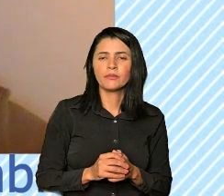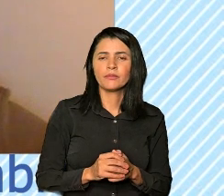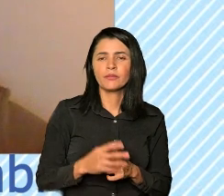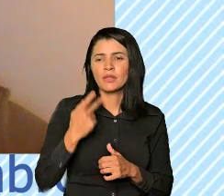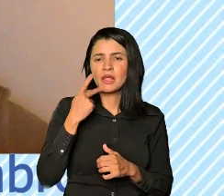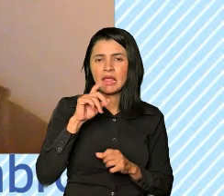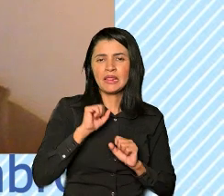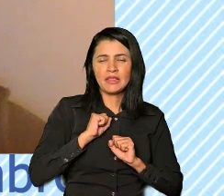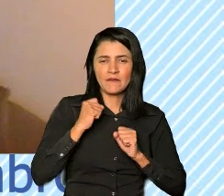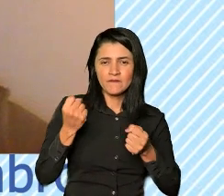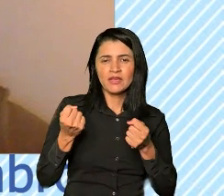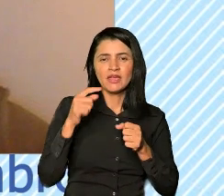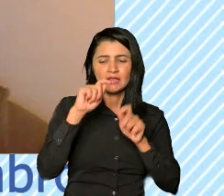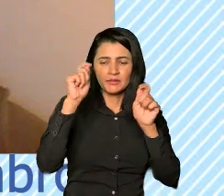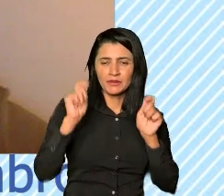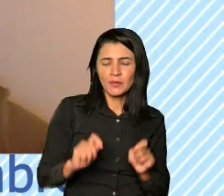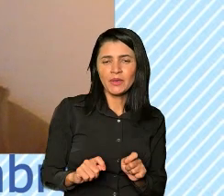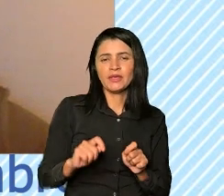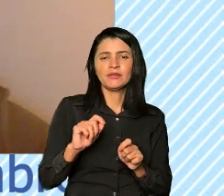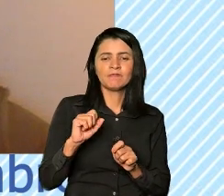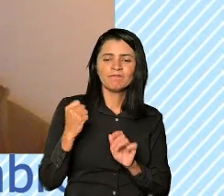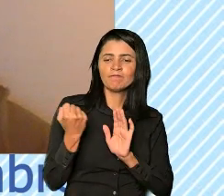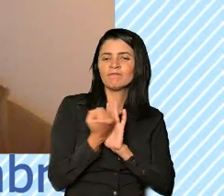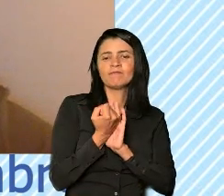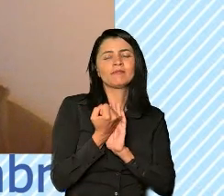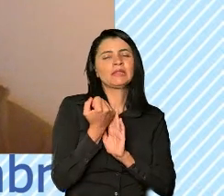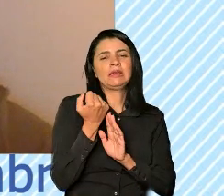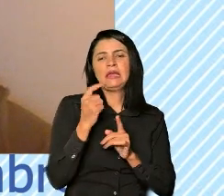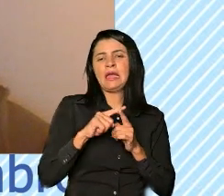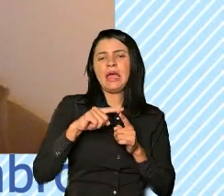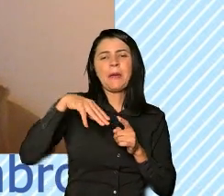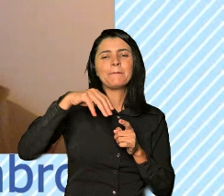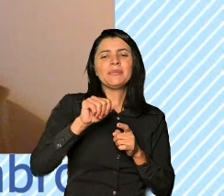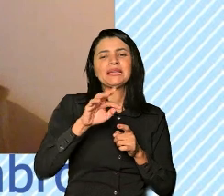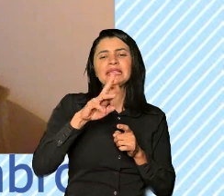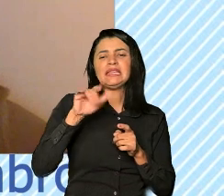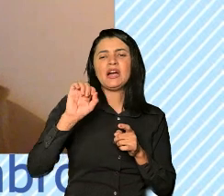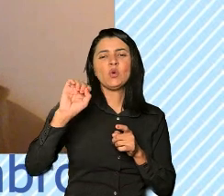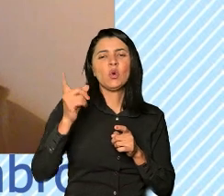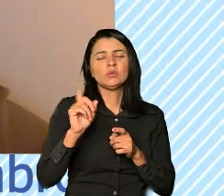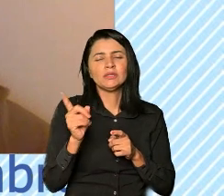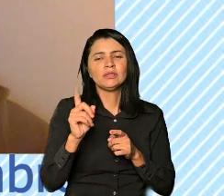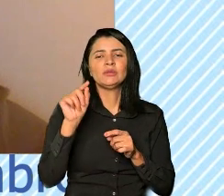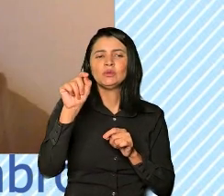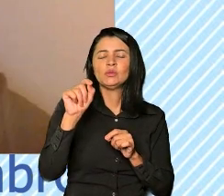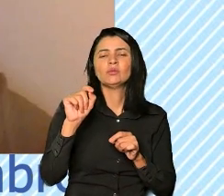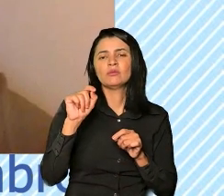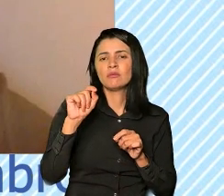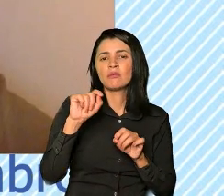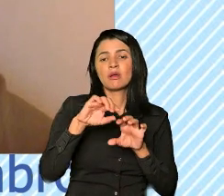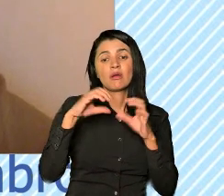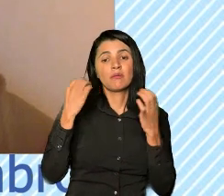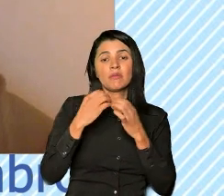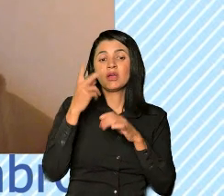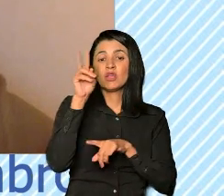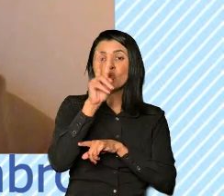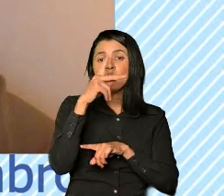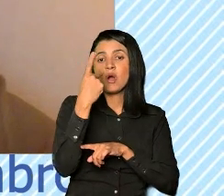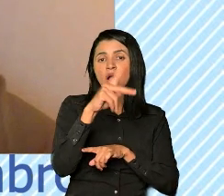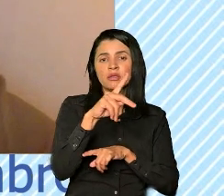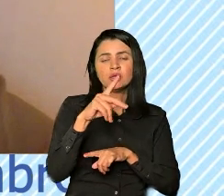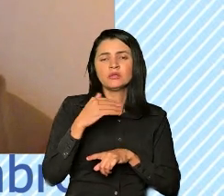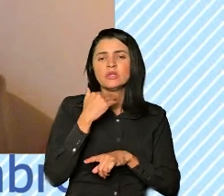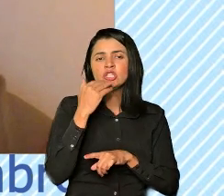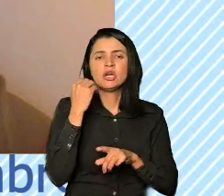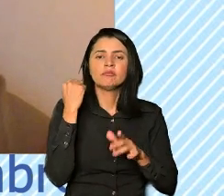na defesa dos monumentos, do patrimônio, seja ele material ou imaterial, porque a comunidade é a melhor guardiã de seu patrimônio. Não adianta tombar,